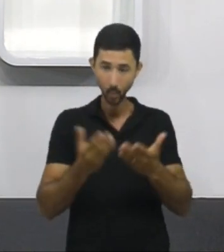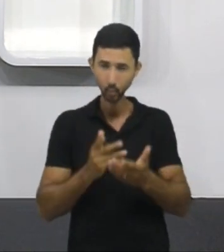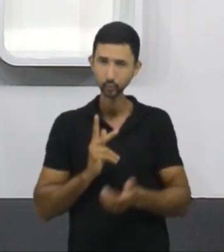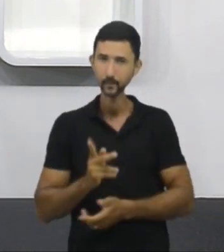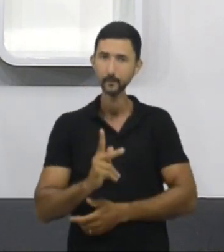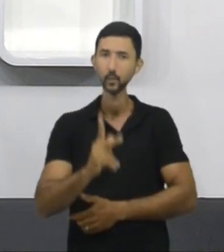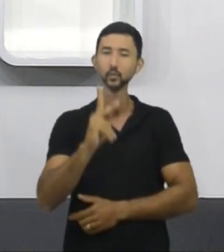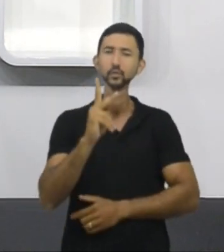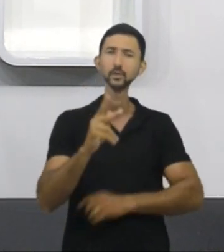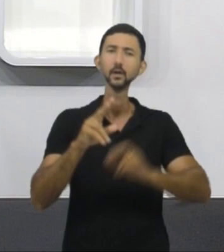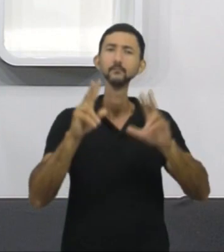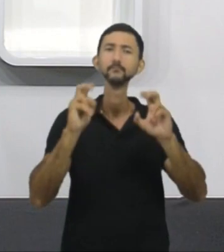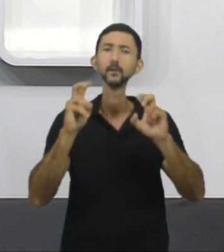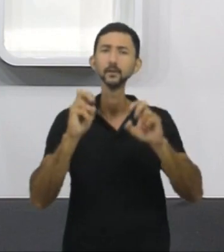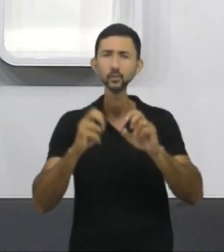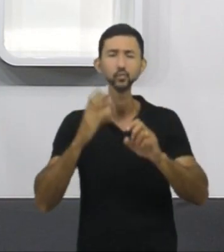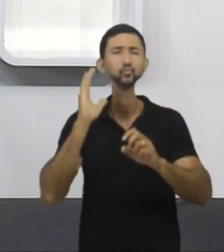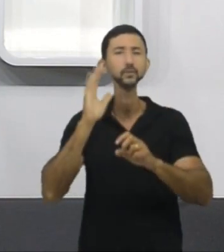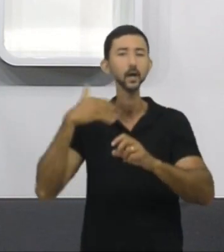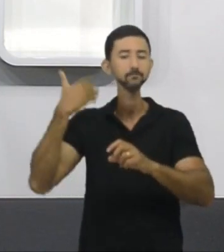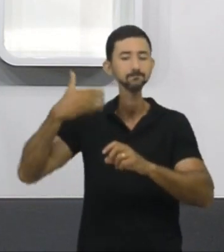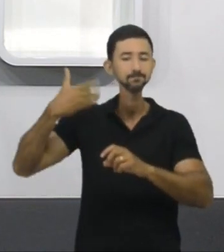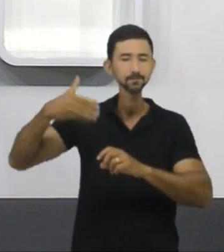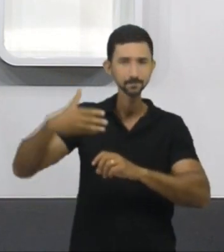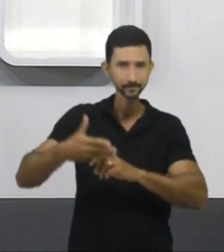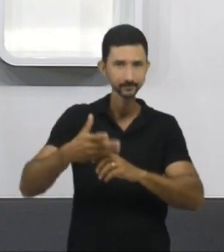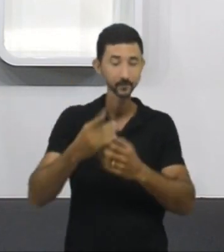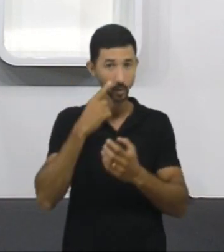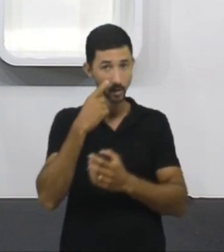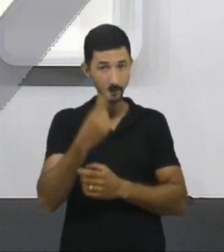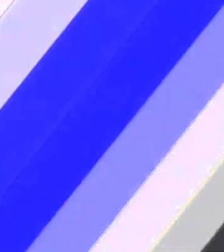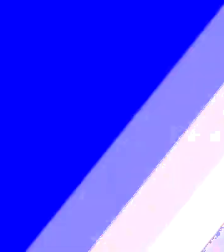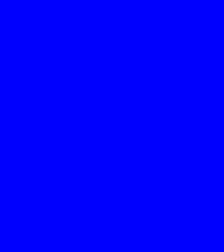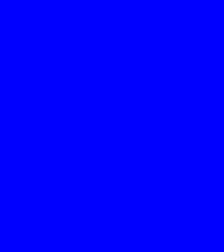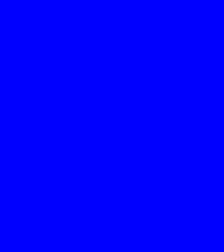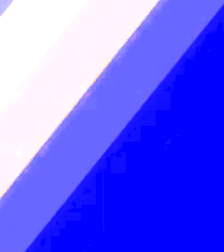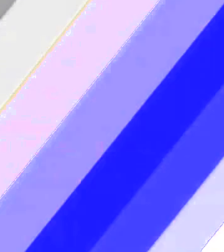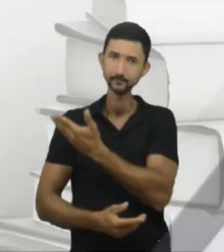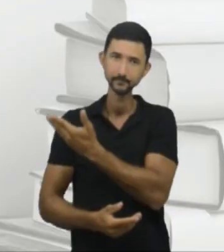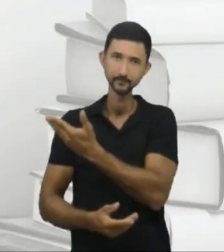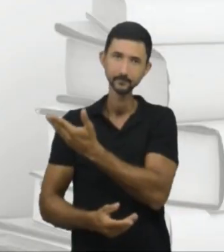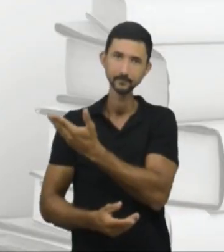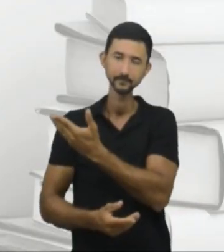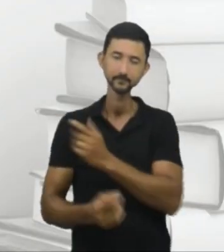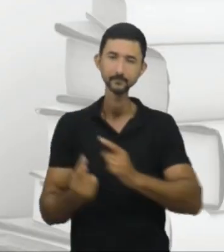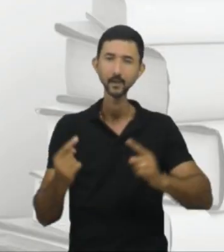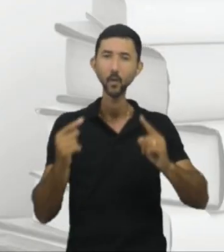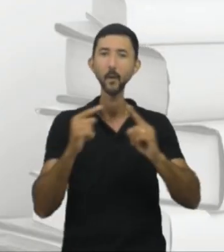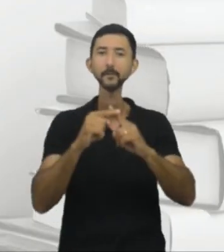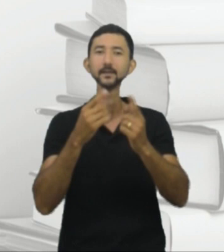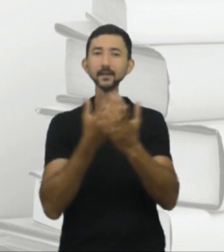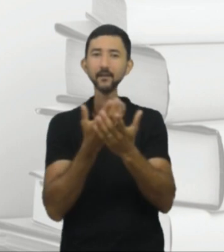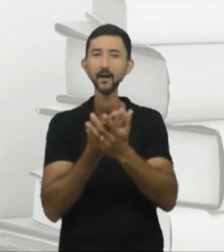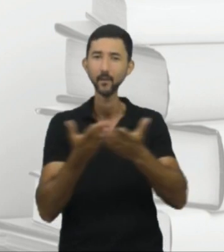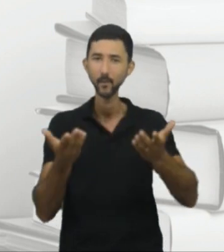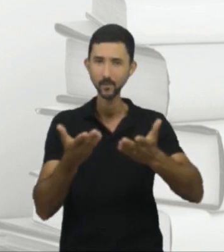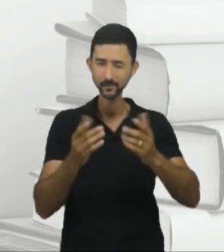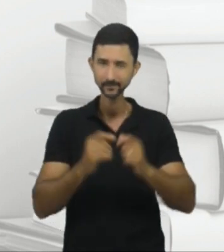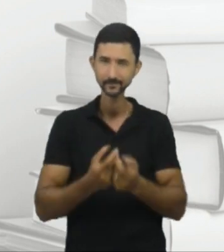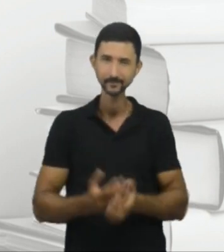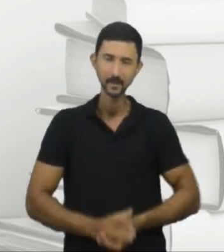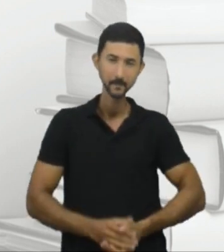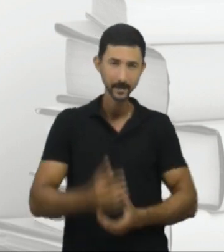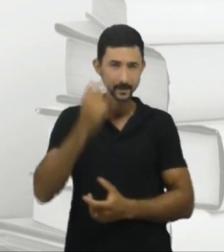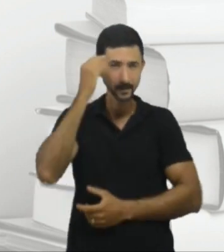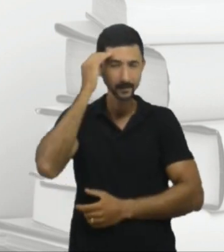dar continuidade ao que nós temos visto e aí eu queria que você acompanhasse aí na sua telinha os objetivos da aula de hoje para